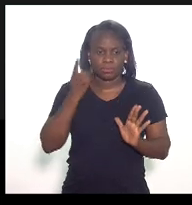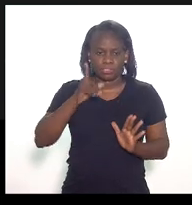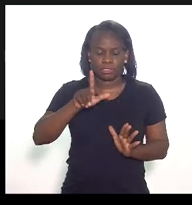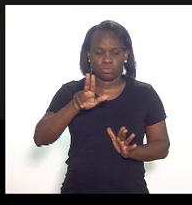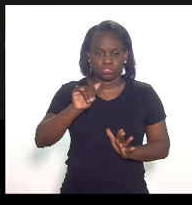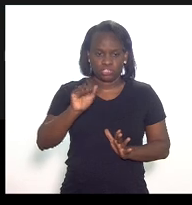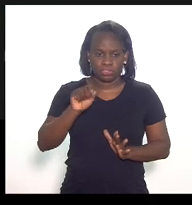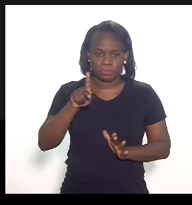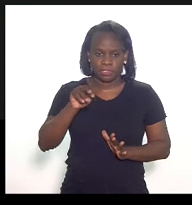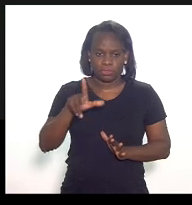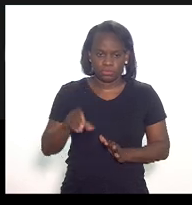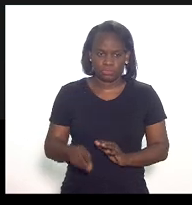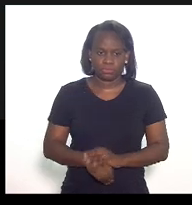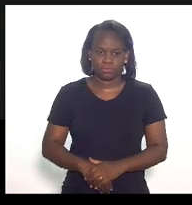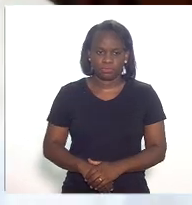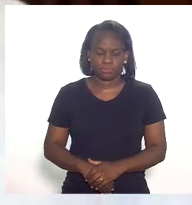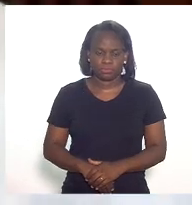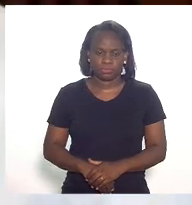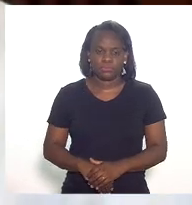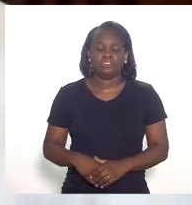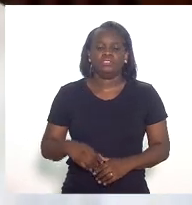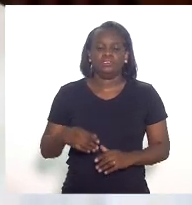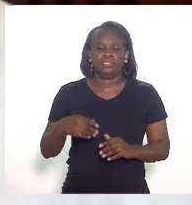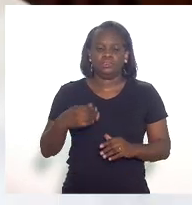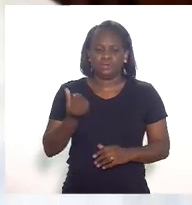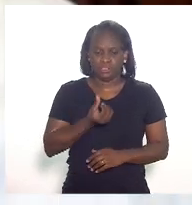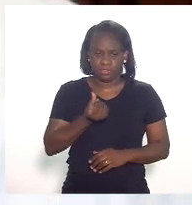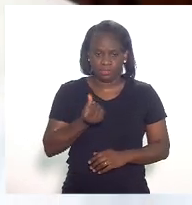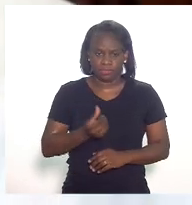Paulo. 6 da pauta.